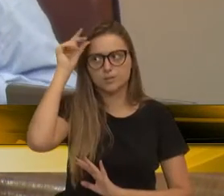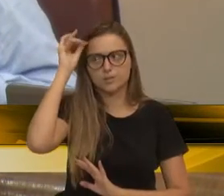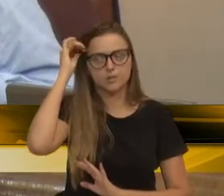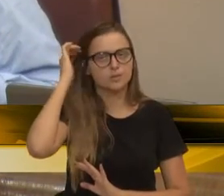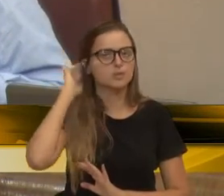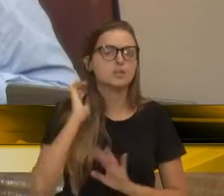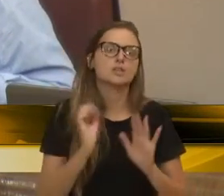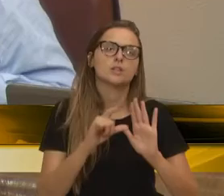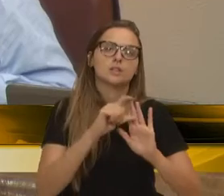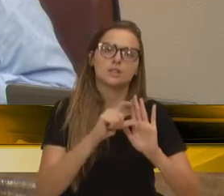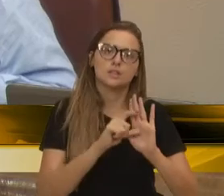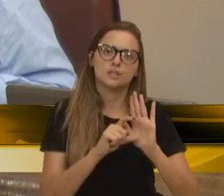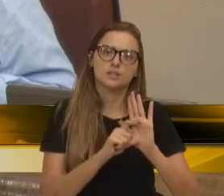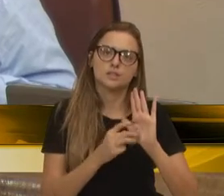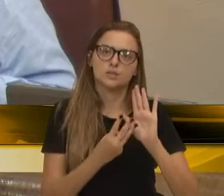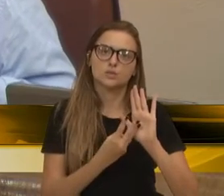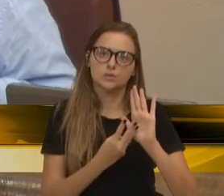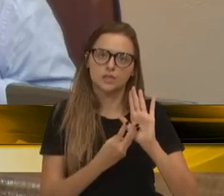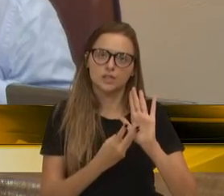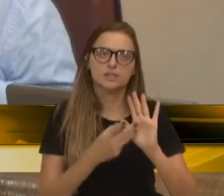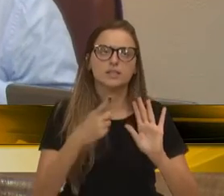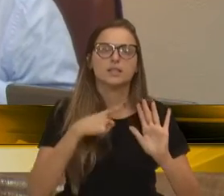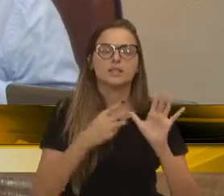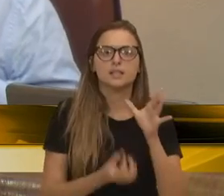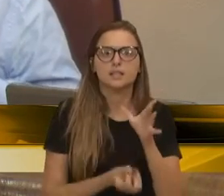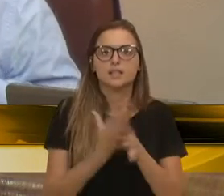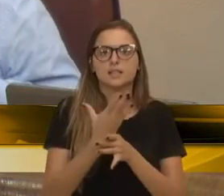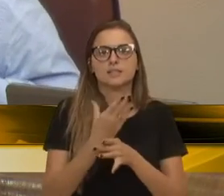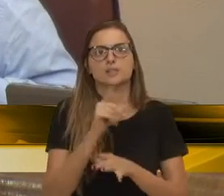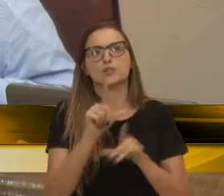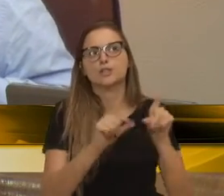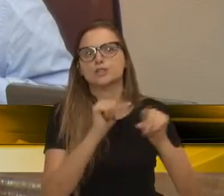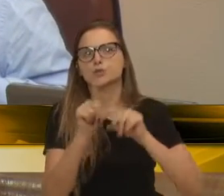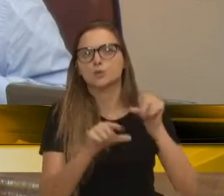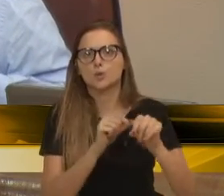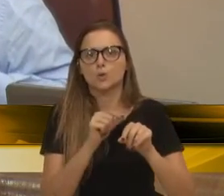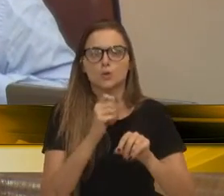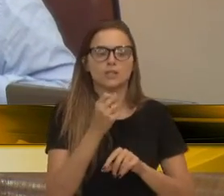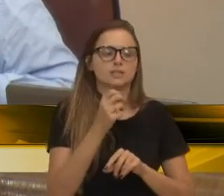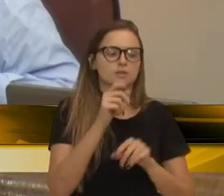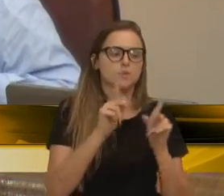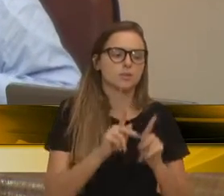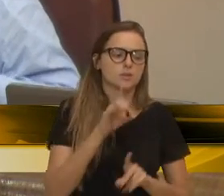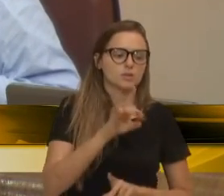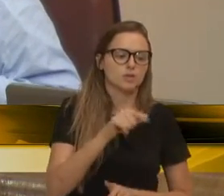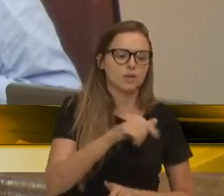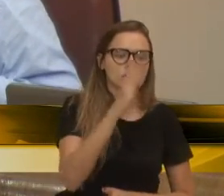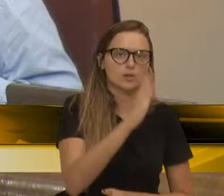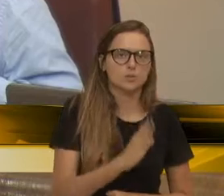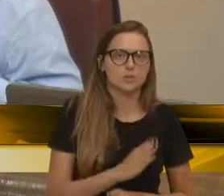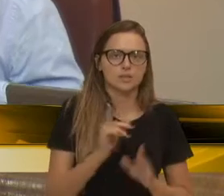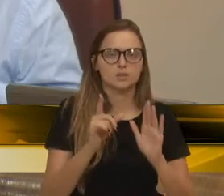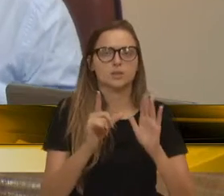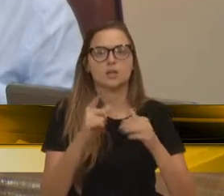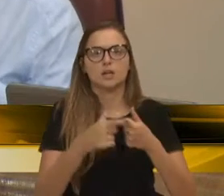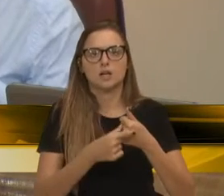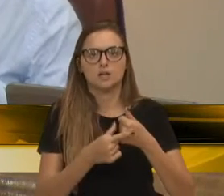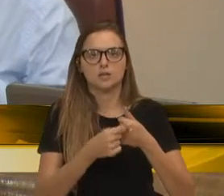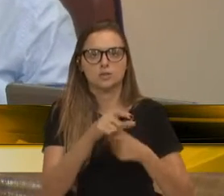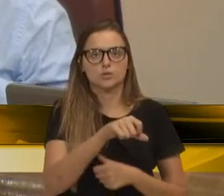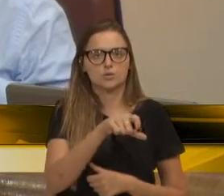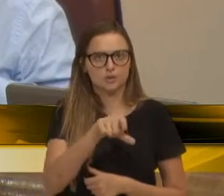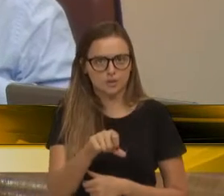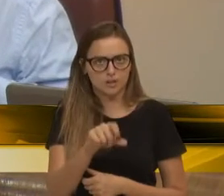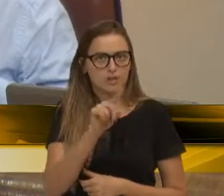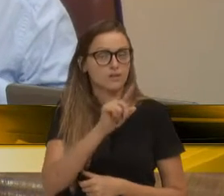se o terceiro criar distinções ou preferências entre brasileiros artigo 99 importaram